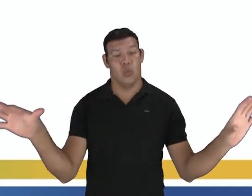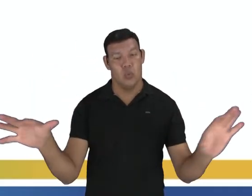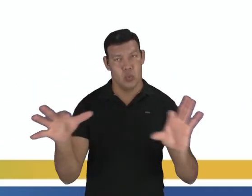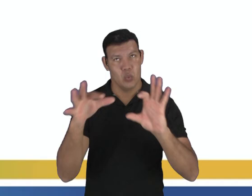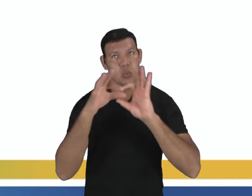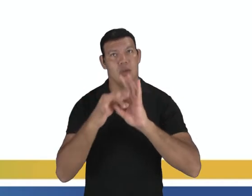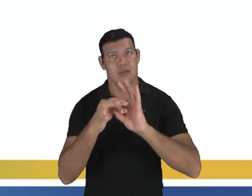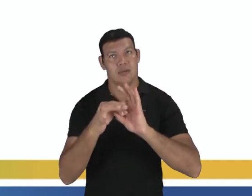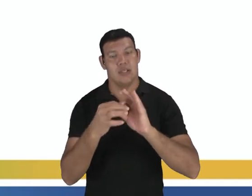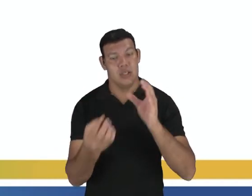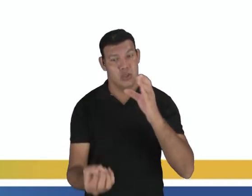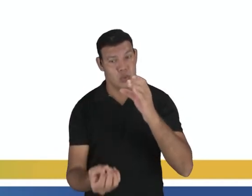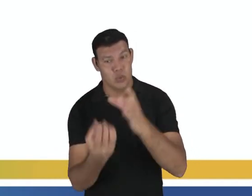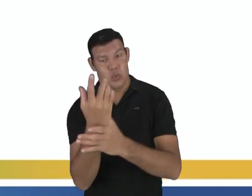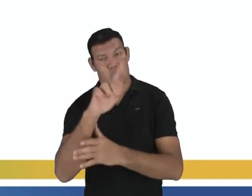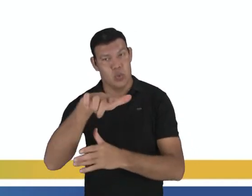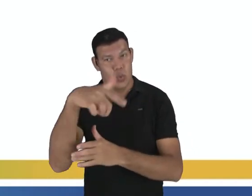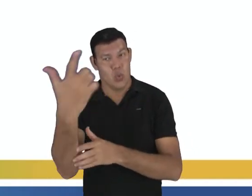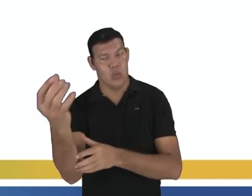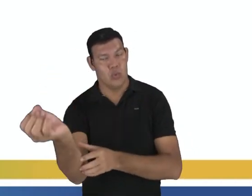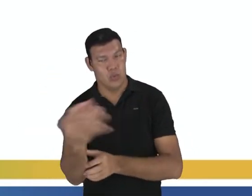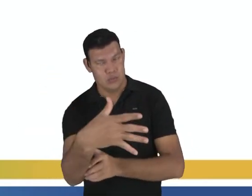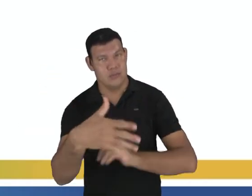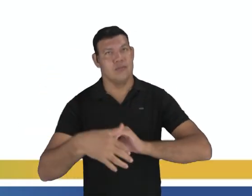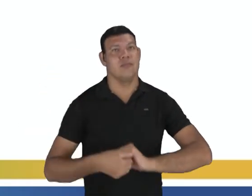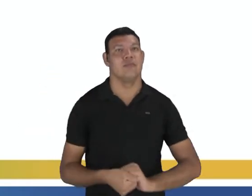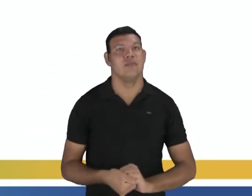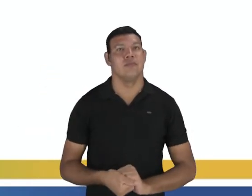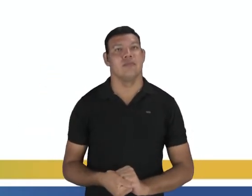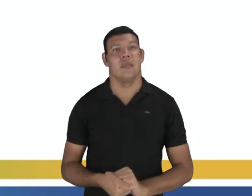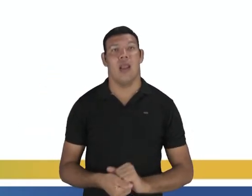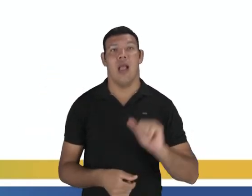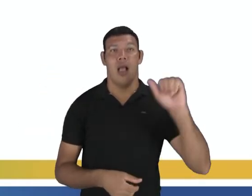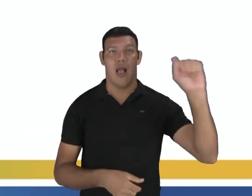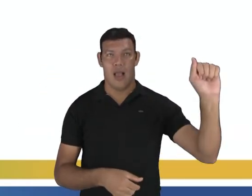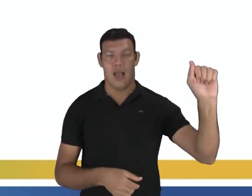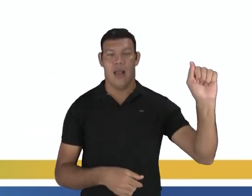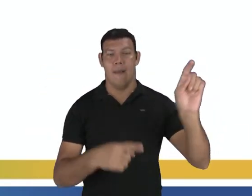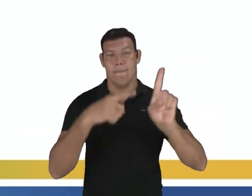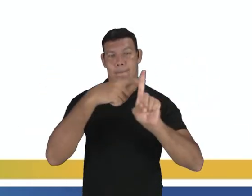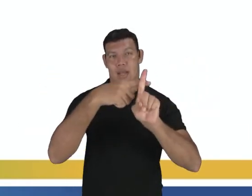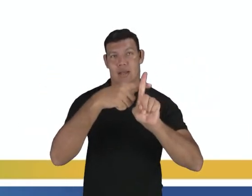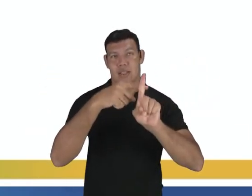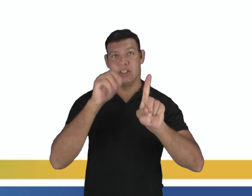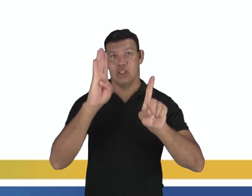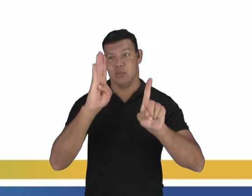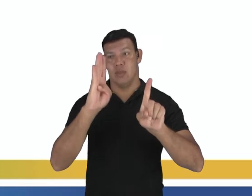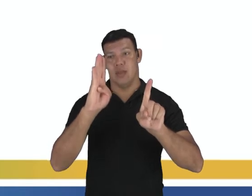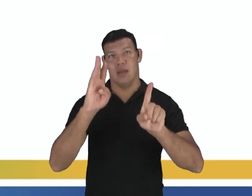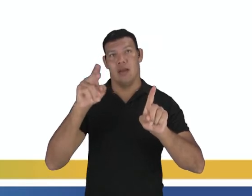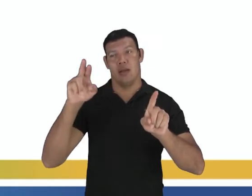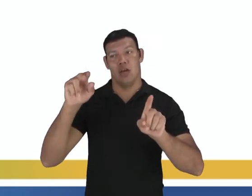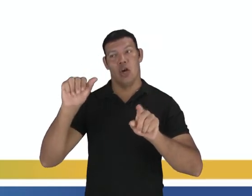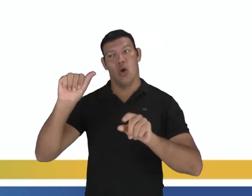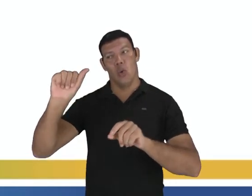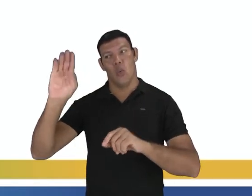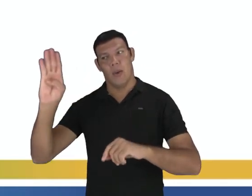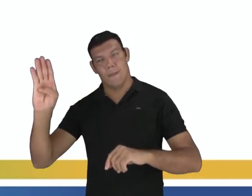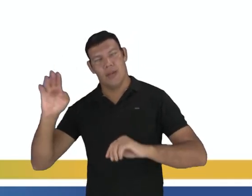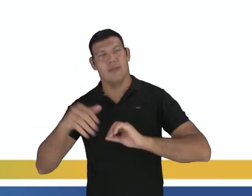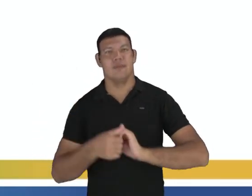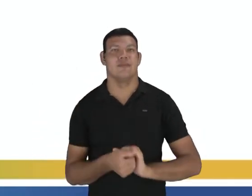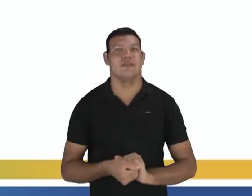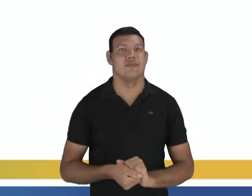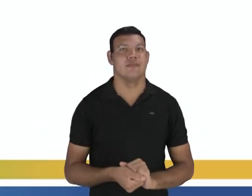sendo composta. Então, nós temos aqui, ó, A mais B formando uma substância AB. Então, nós temos